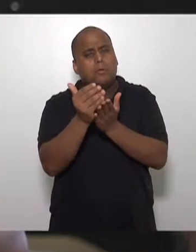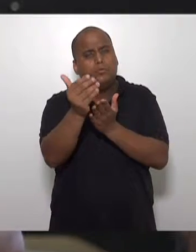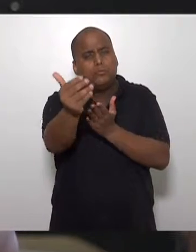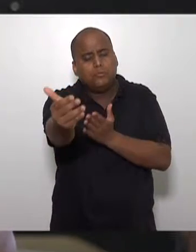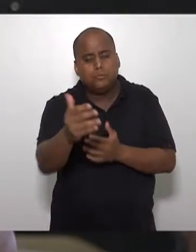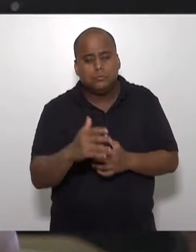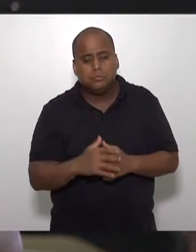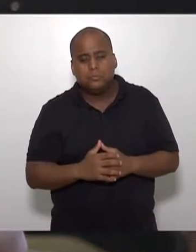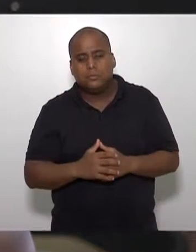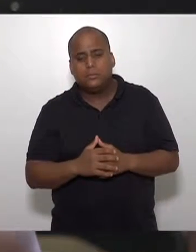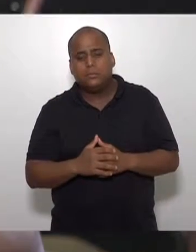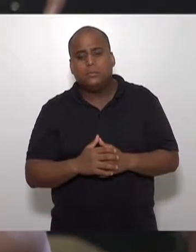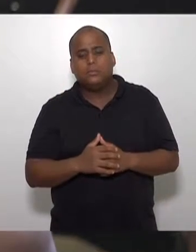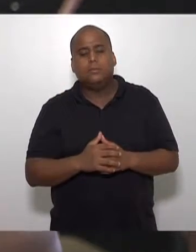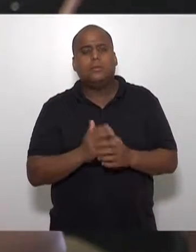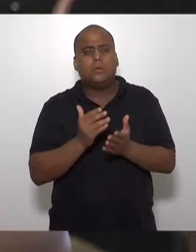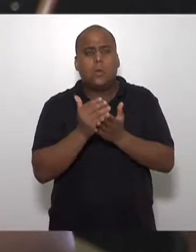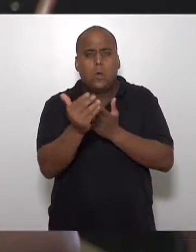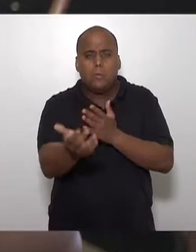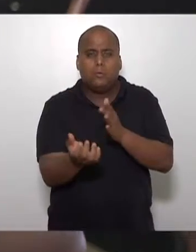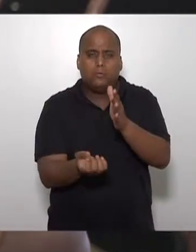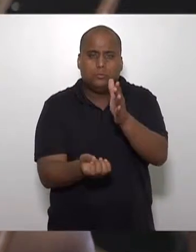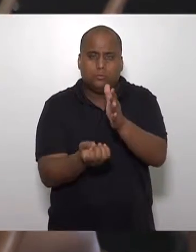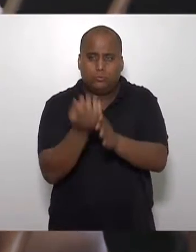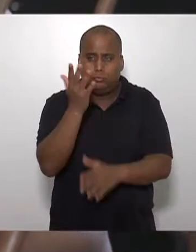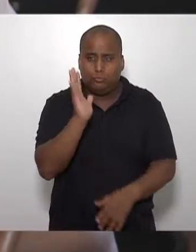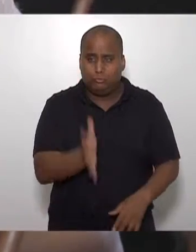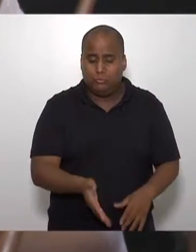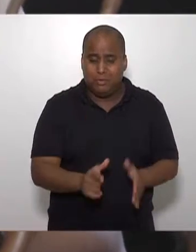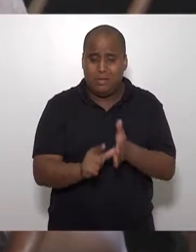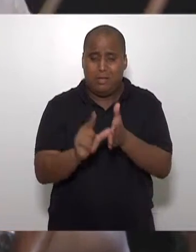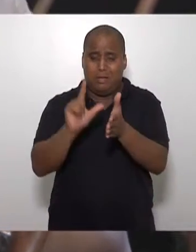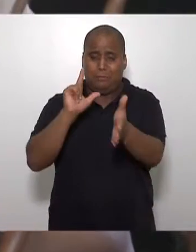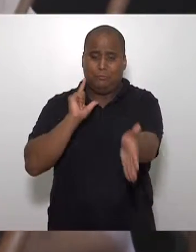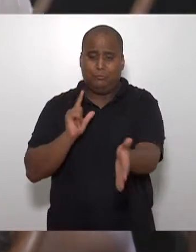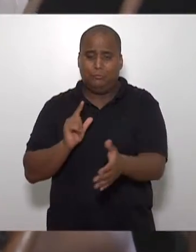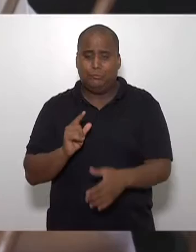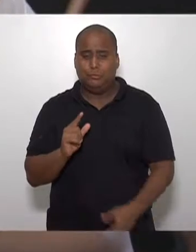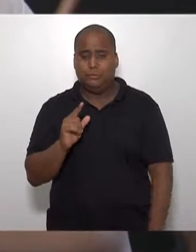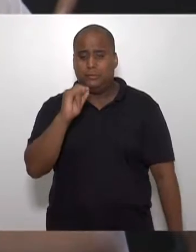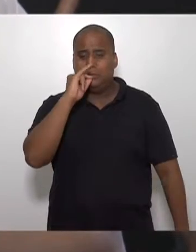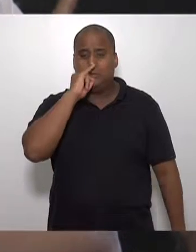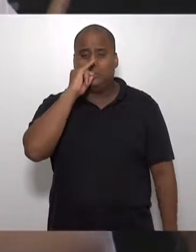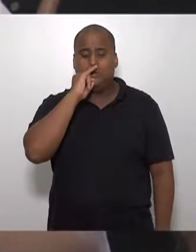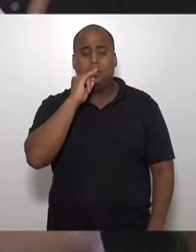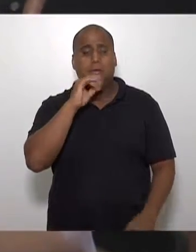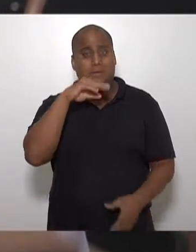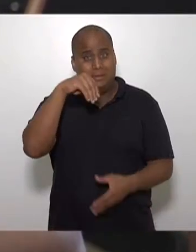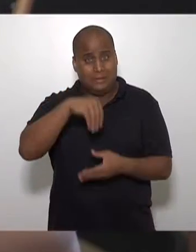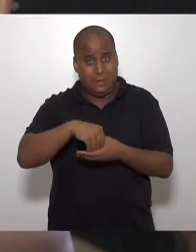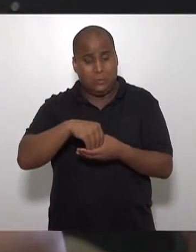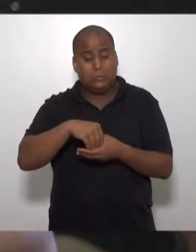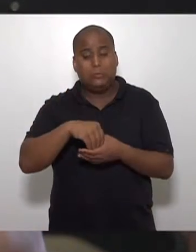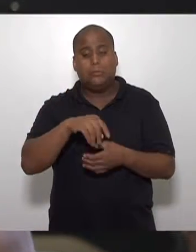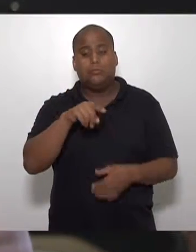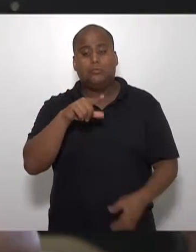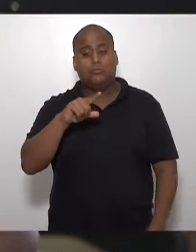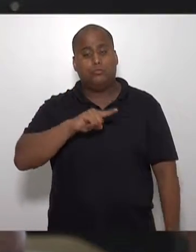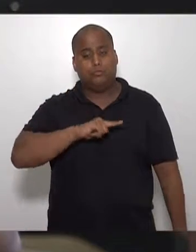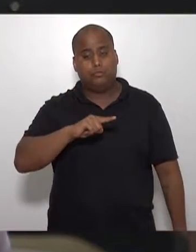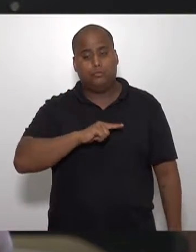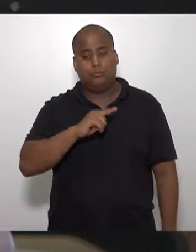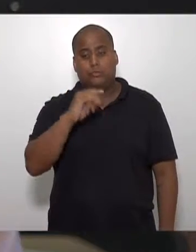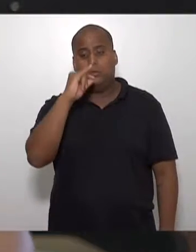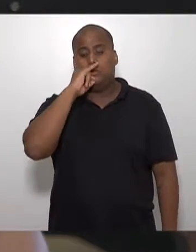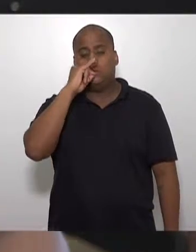a adição de escrita para o telefone foi escrito as coisas eram escritas por saca bochecha existiu foi